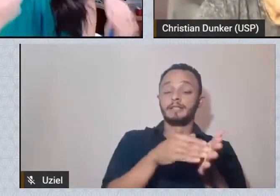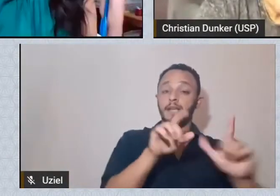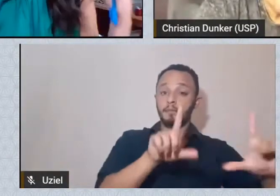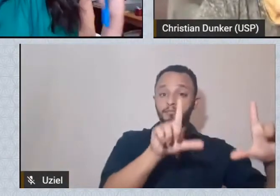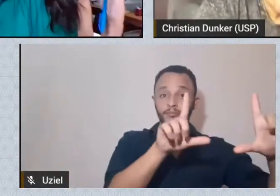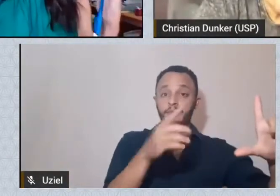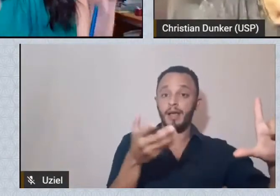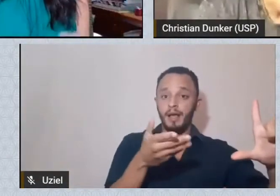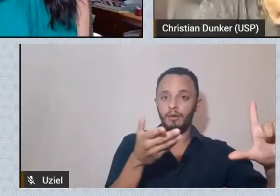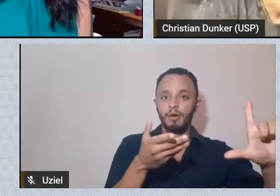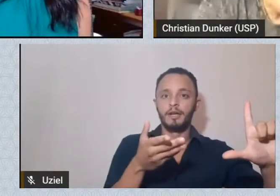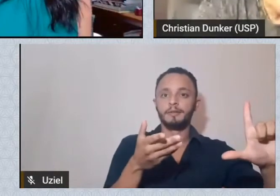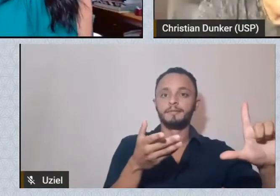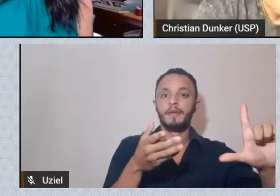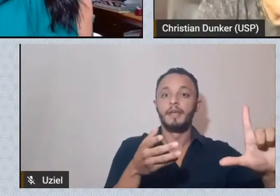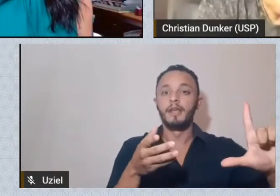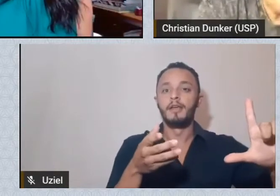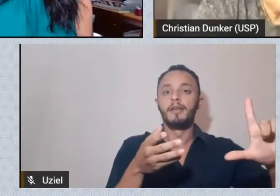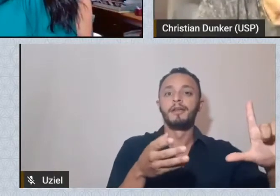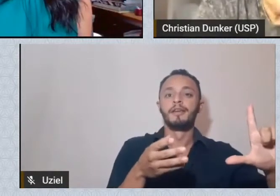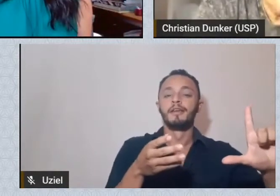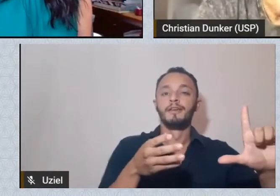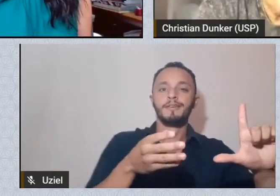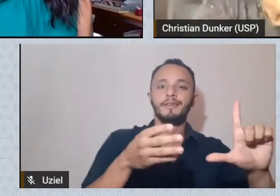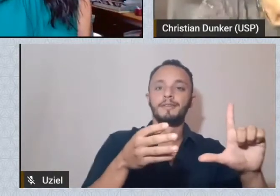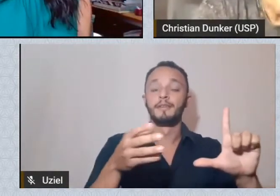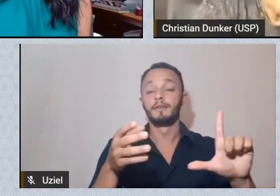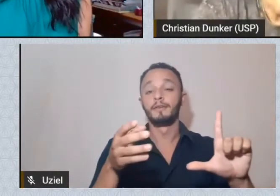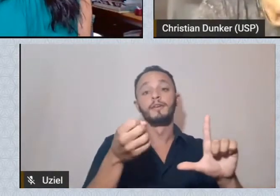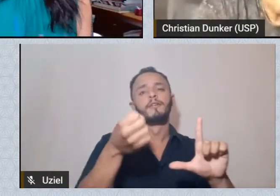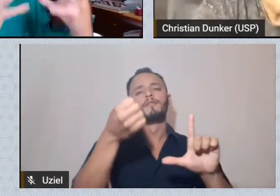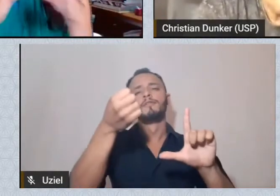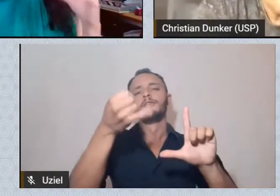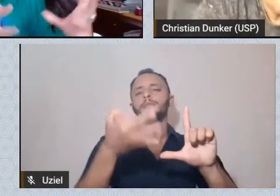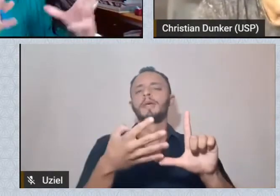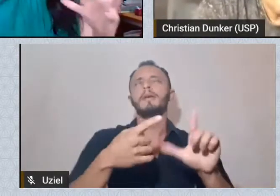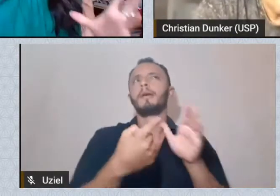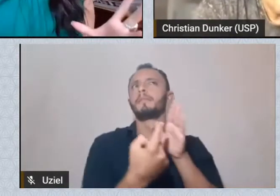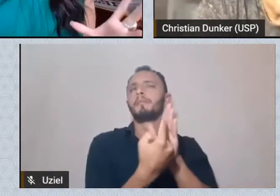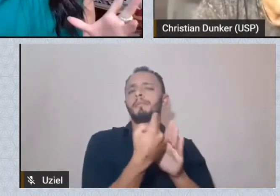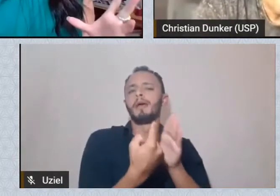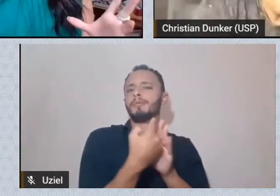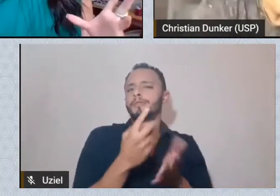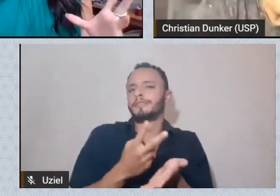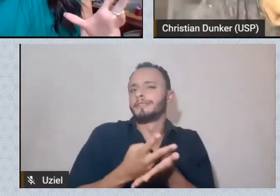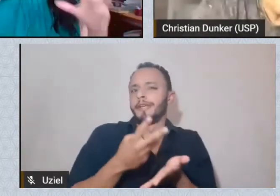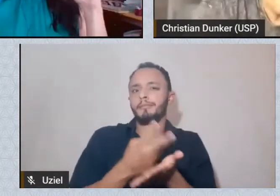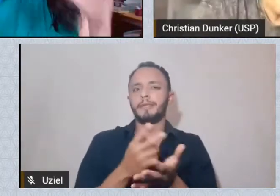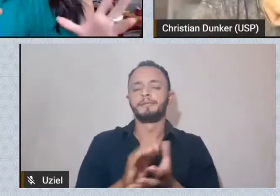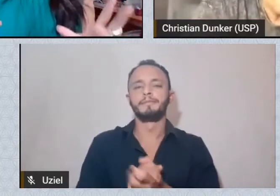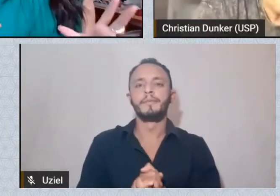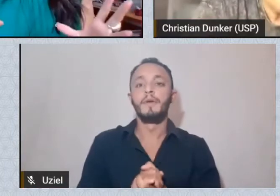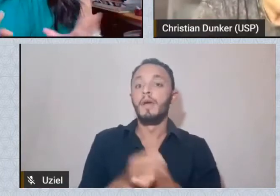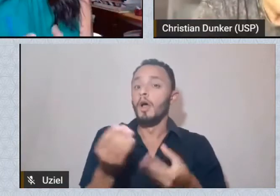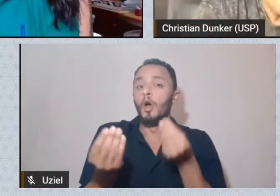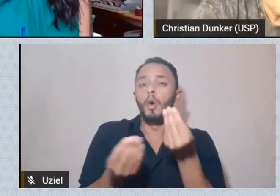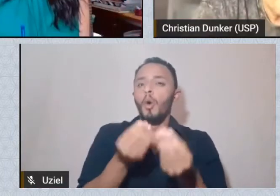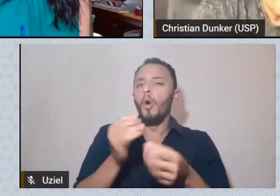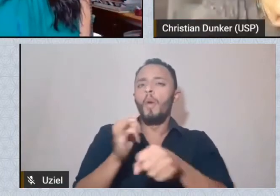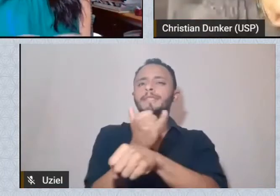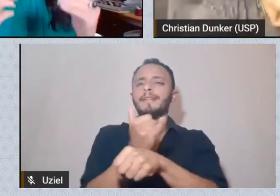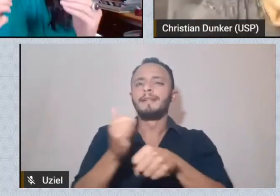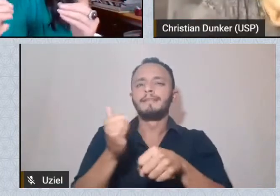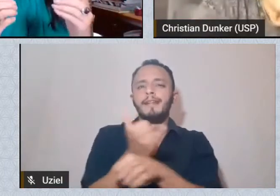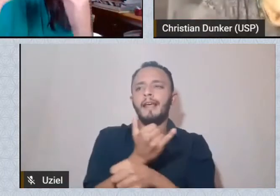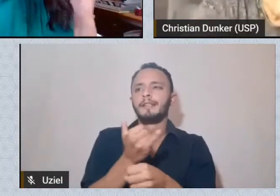a cada encontro, sempre me pergunto isso também. Como é que a gente vai contar a posteriori, né? Como é